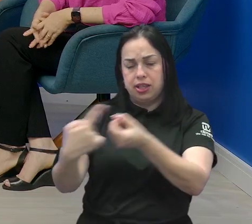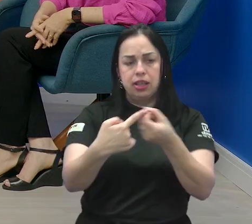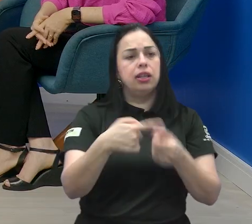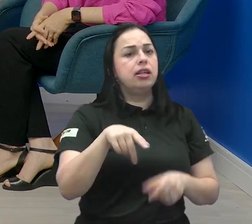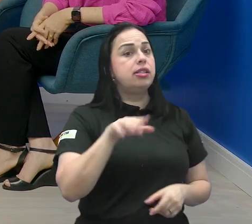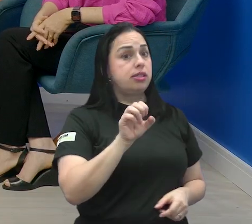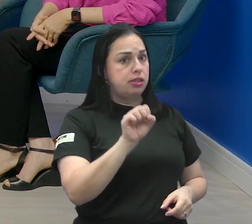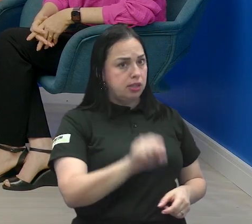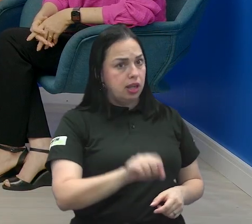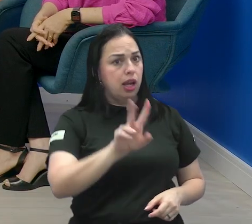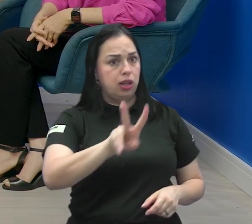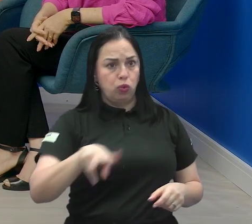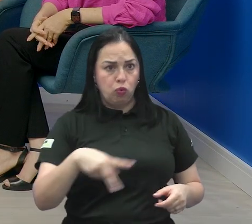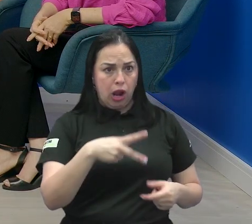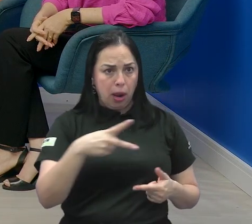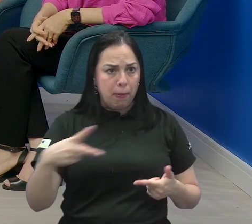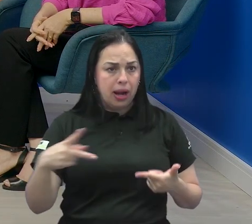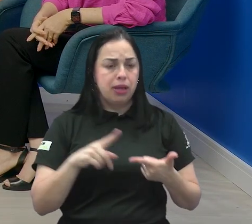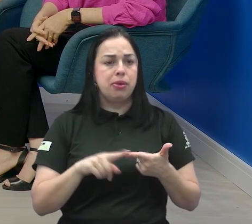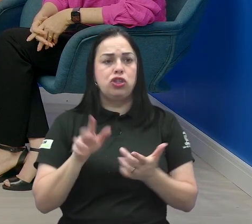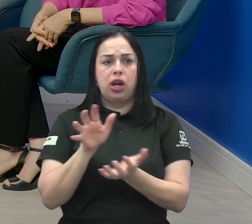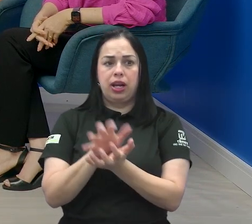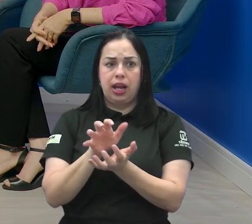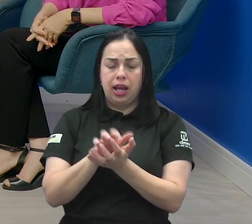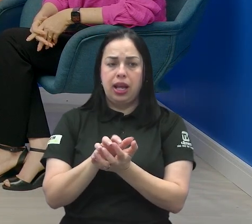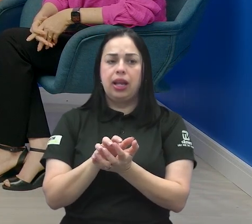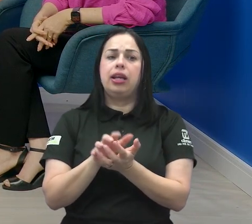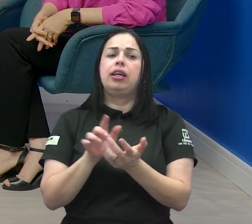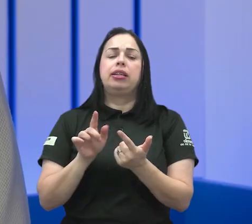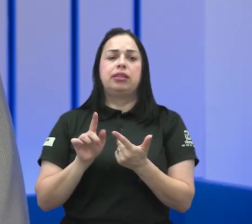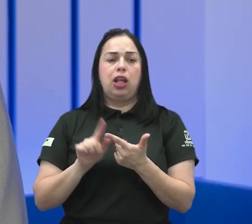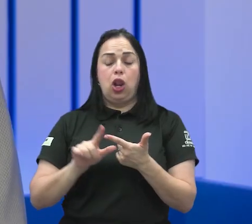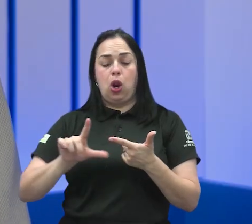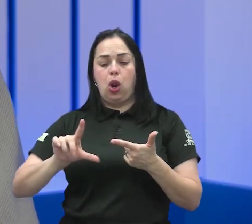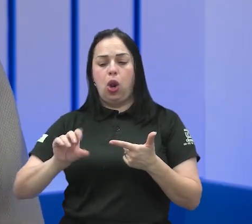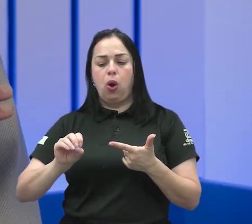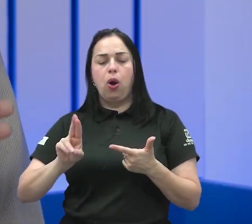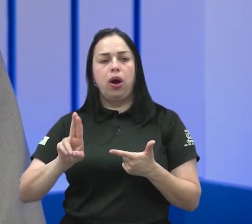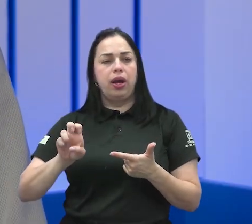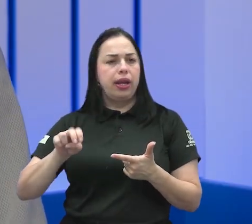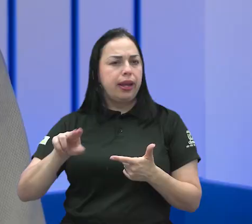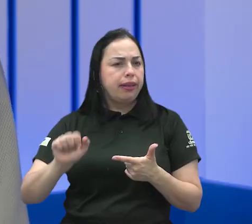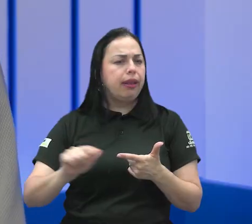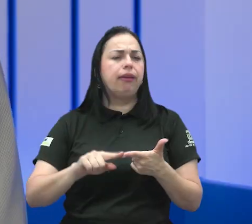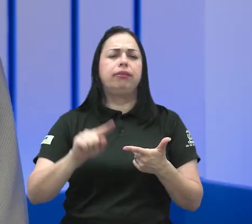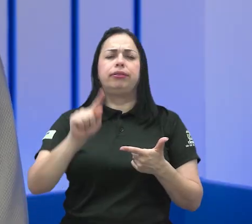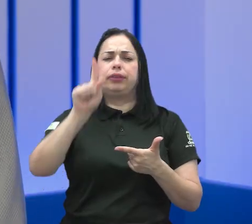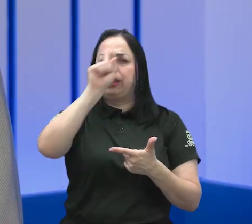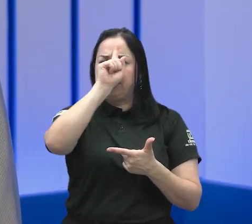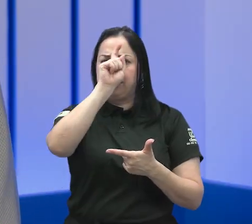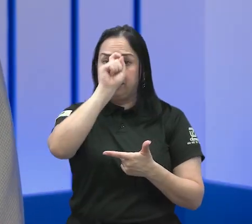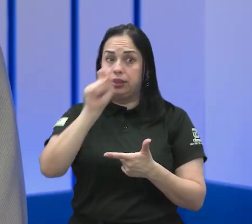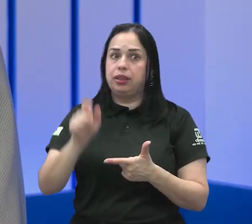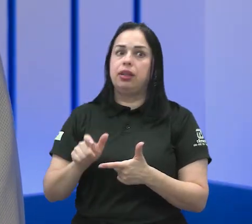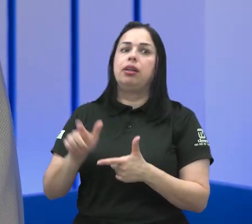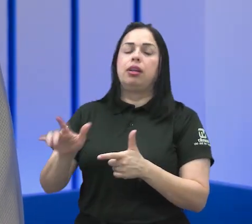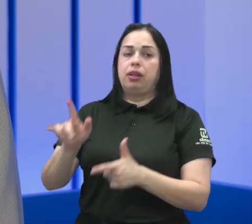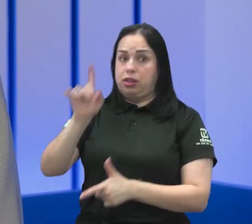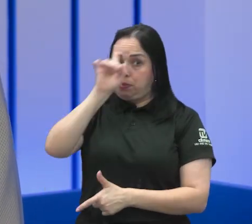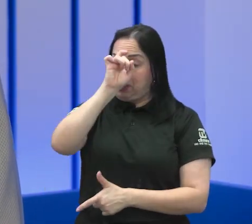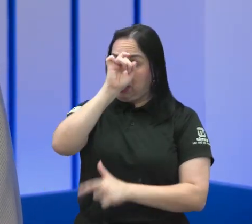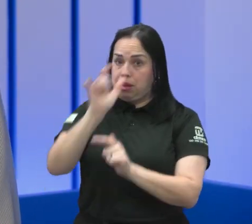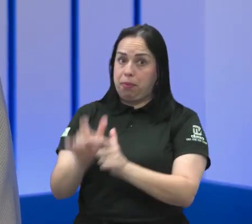Sim, atendemos toda a região do Vale do Paraíba, Jacareí até Lorena, né? Atendemos vários hospitais de